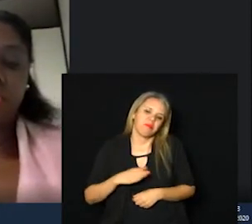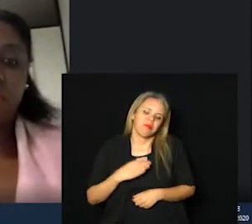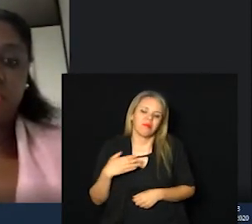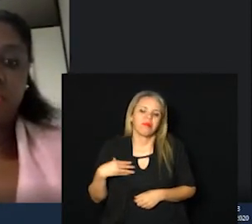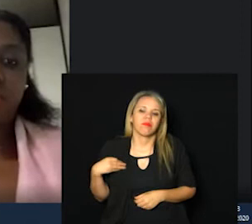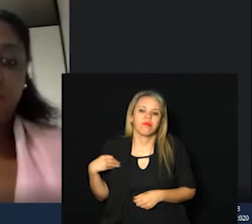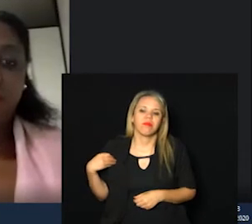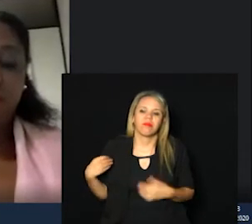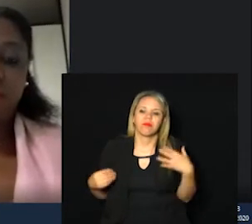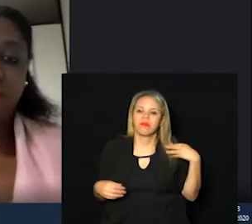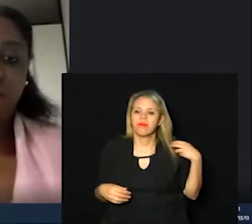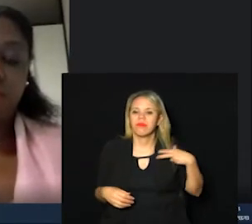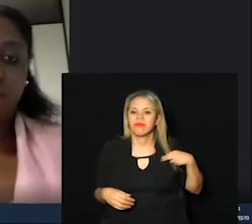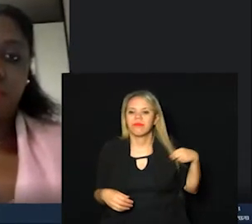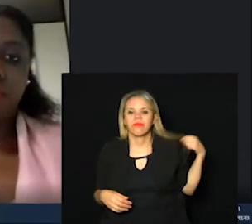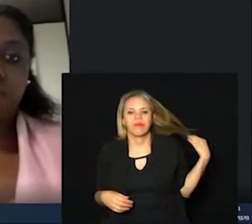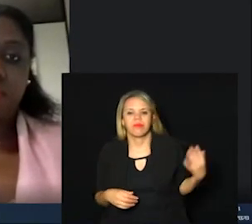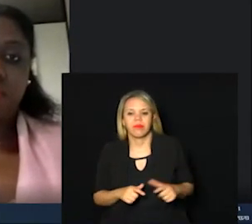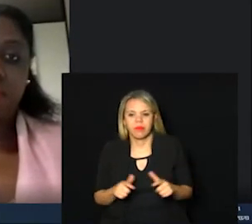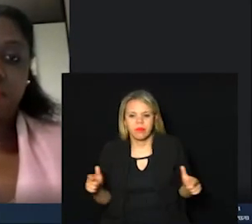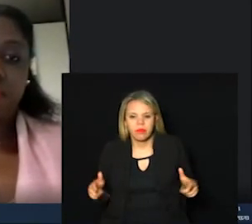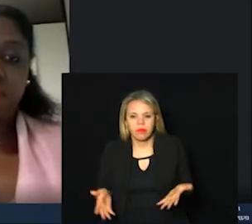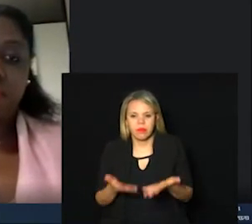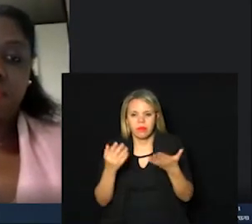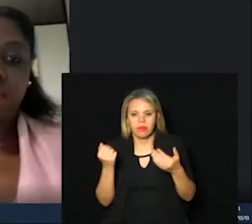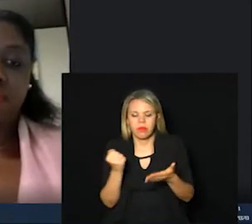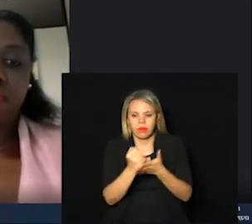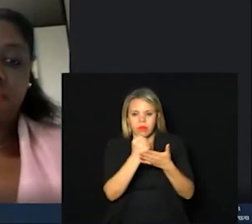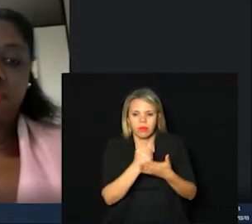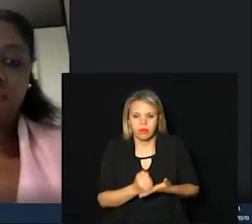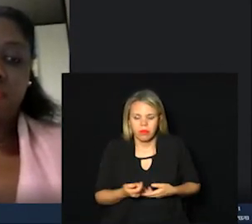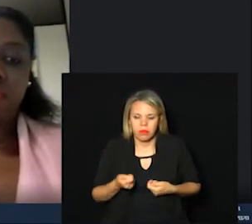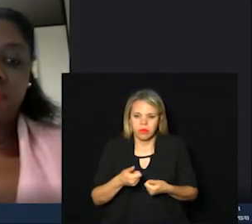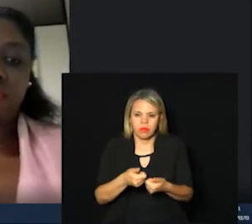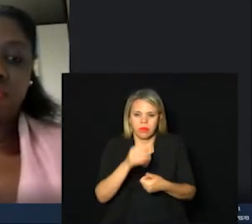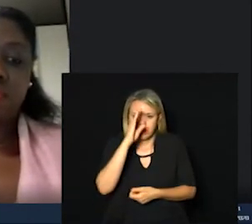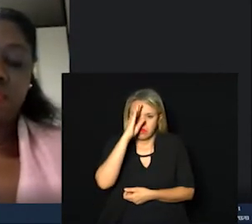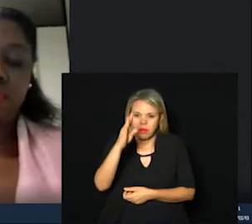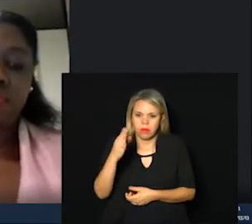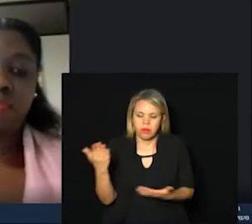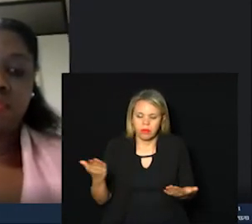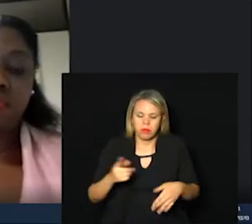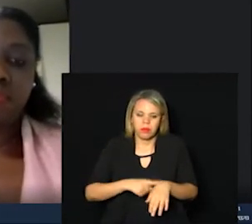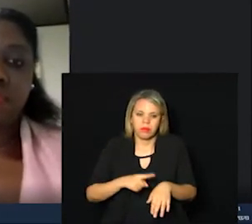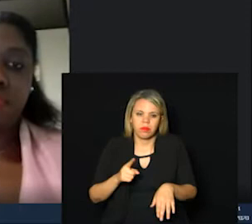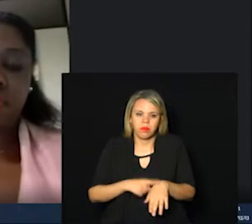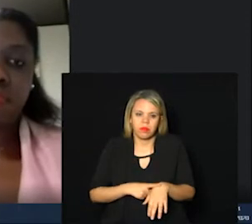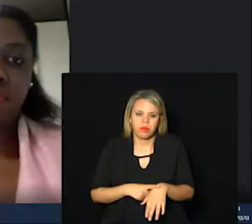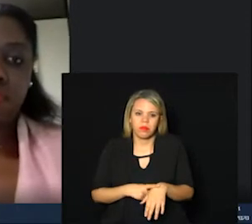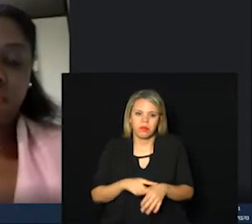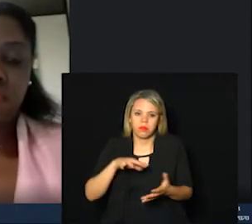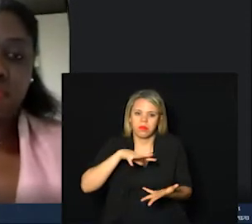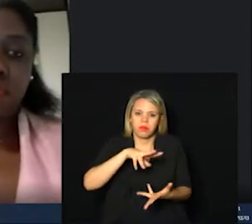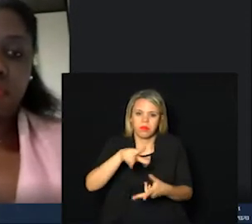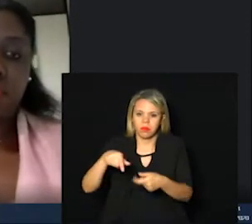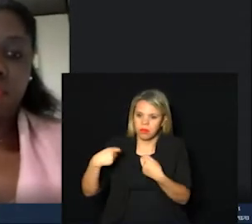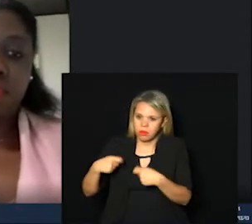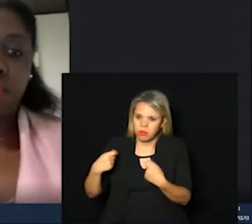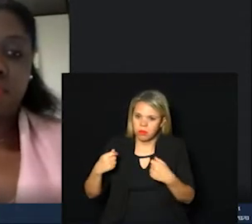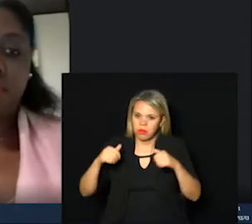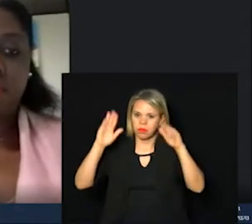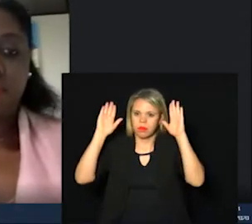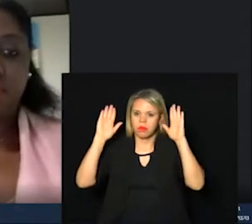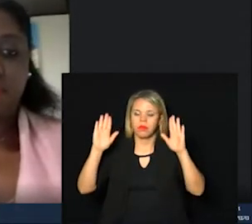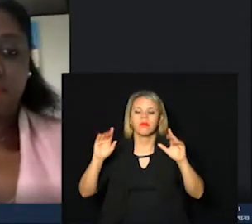pelas grandes contribuições que ela nos dá, principalmente nesse momento em que o mundo precisa mais do que